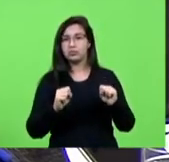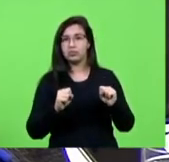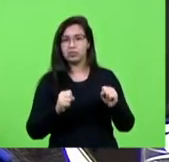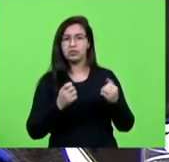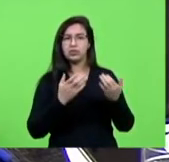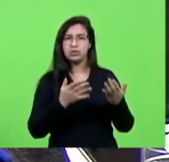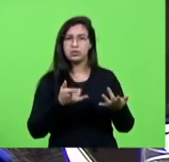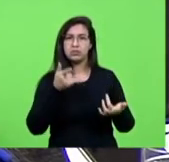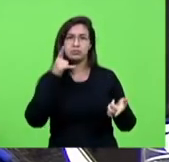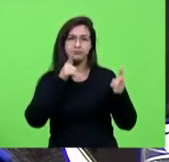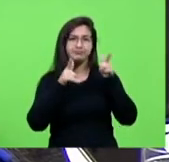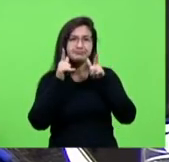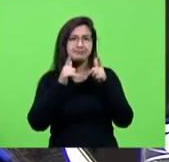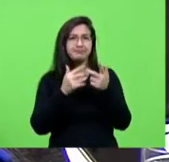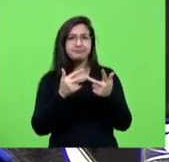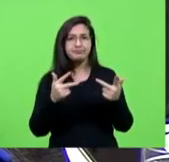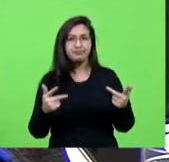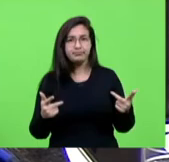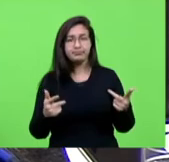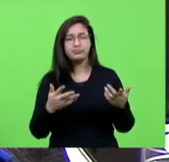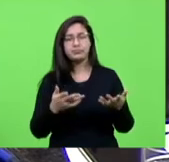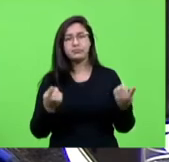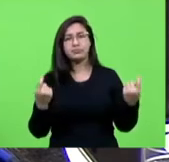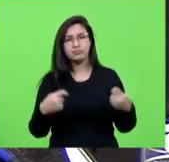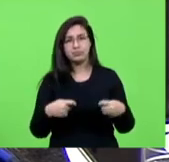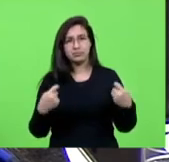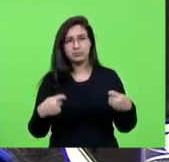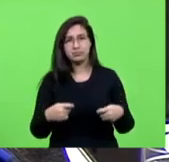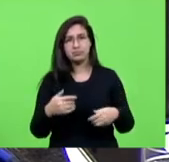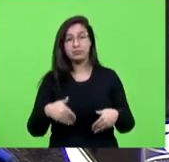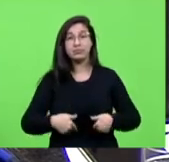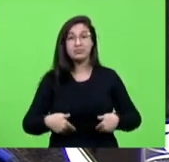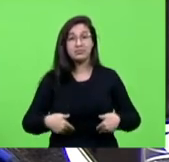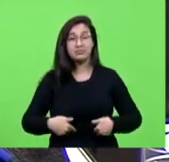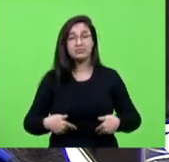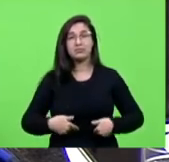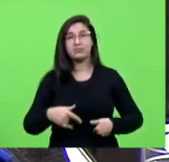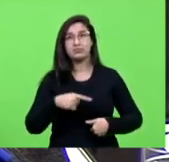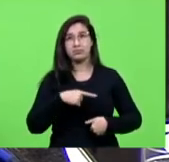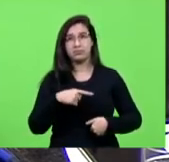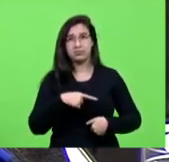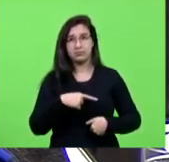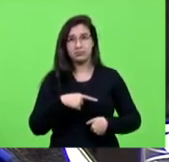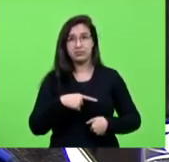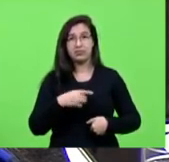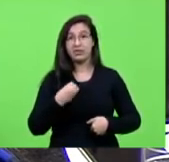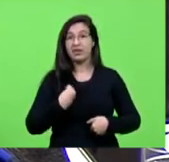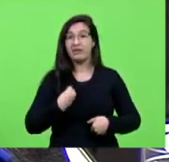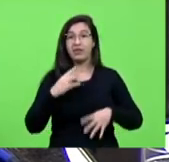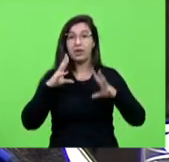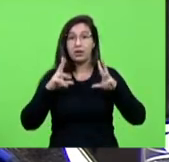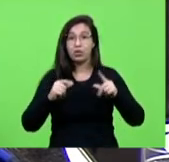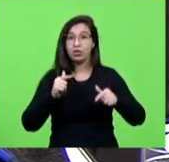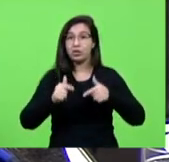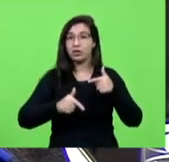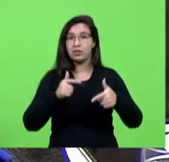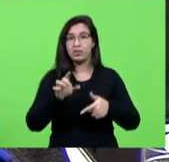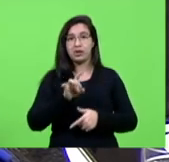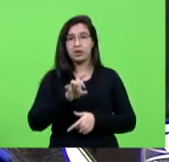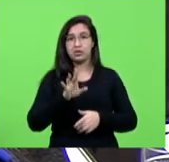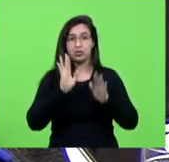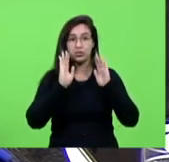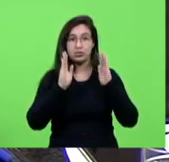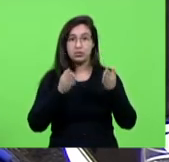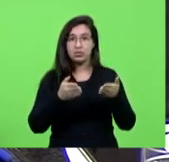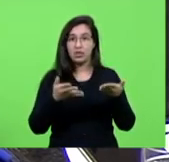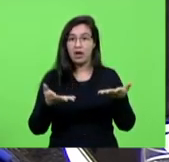a sua oportunidade, que estão passando necessidade, estão passando fome, porque fizeram a vida inteira só isso, não é assim para, de uma hora para outra, meia